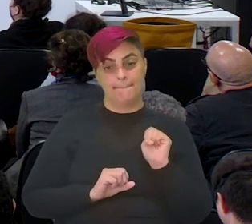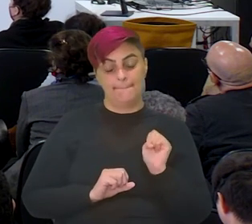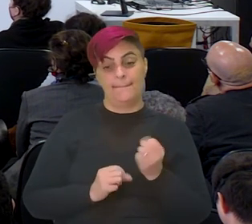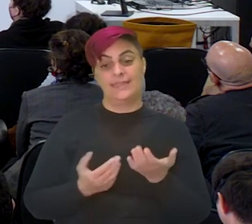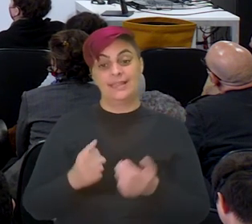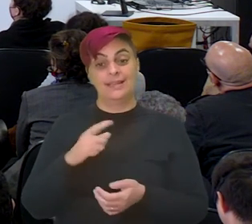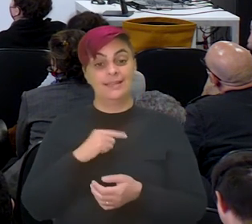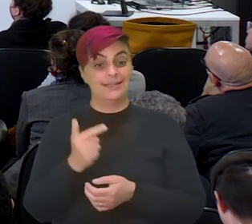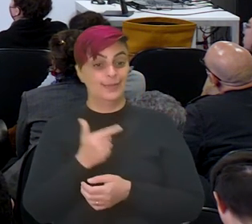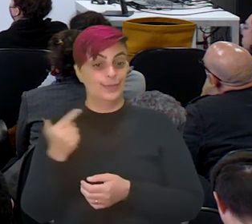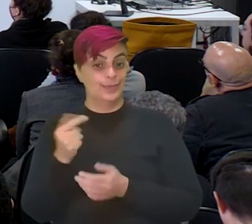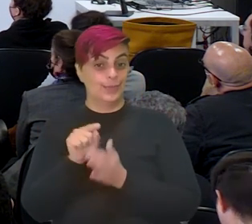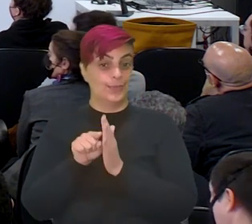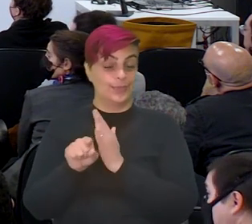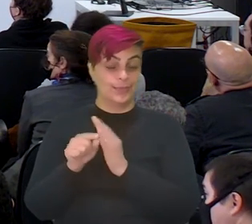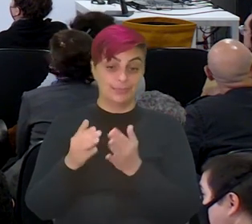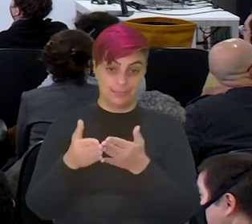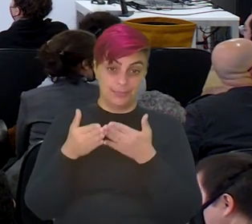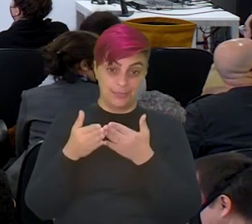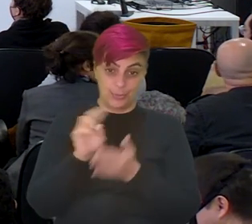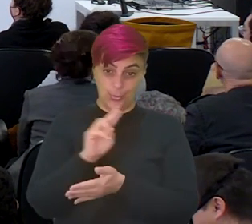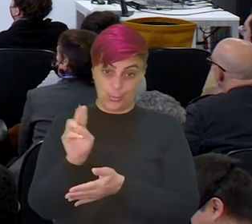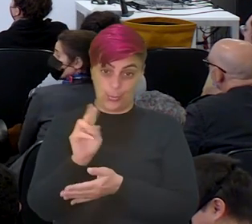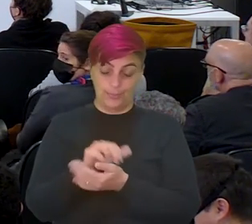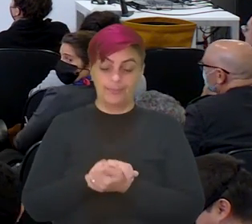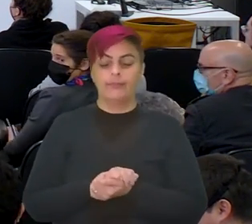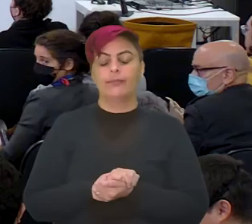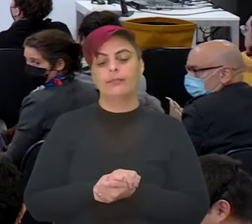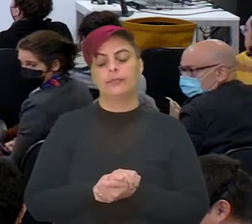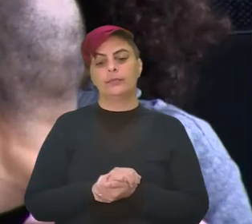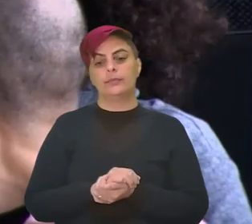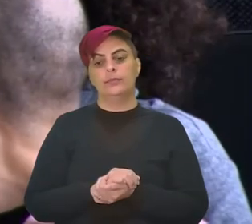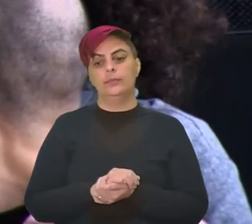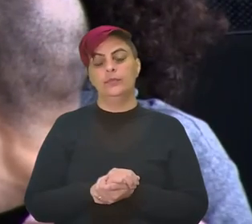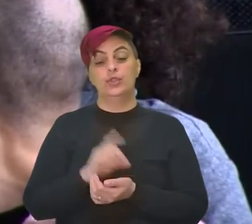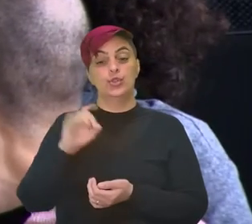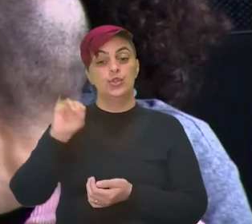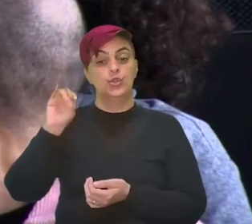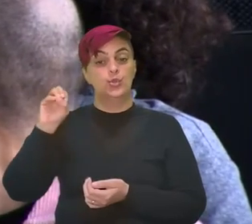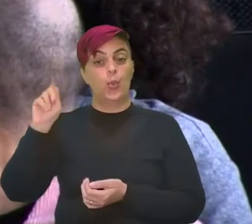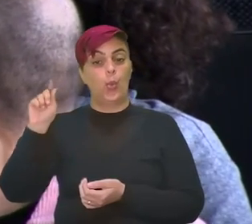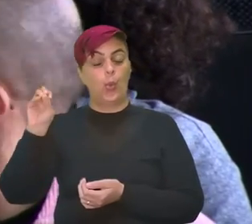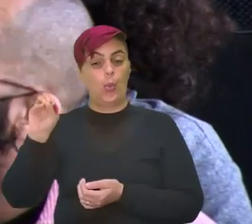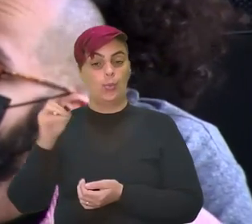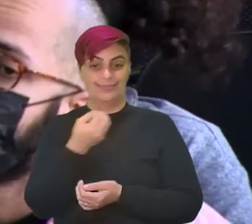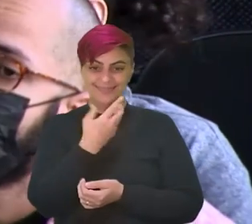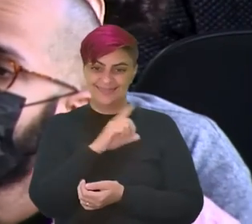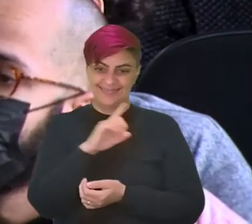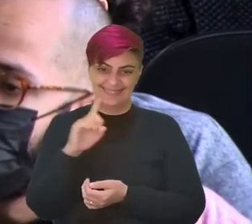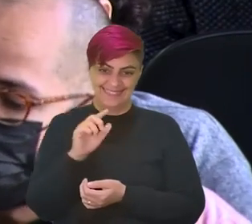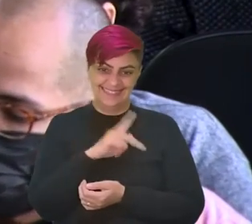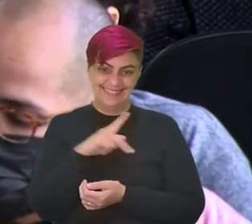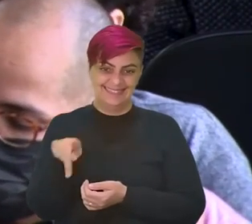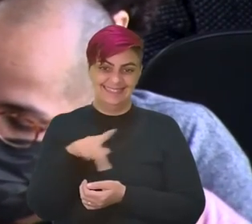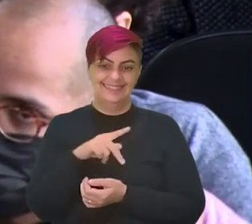Sim. Temos outra pergunta. Por favor, fala seu nome, por favor. Olá, eu sou o Diogo. Bom